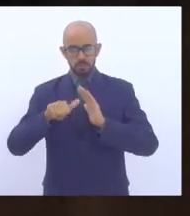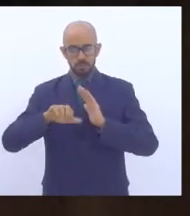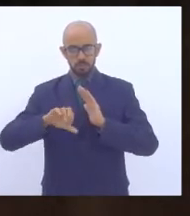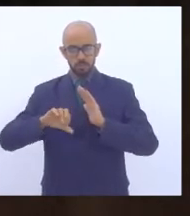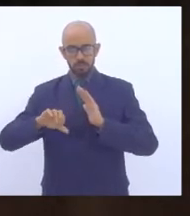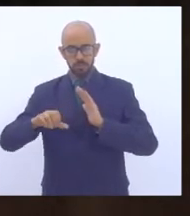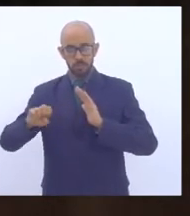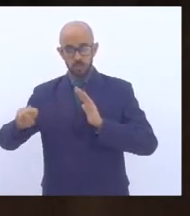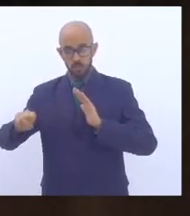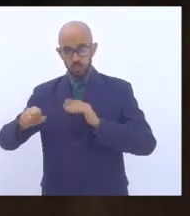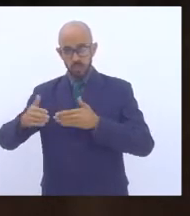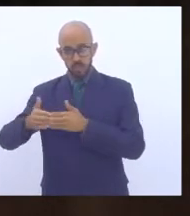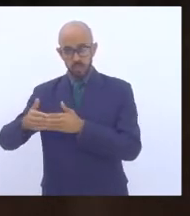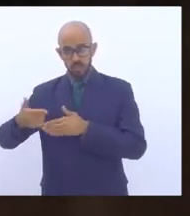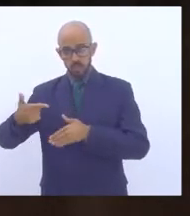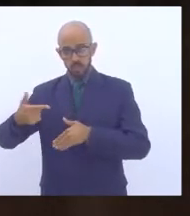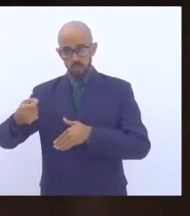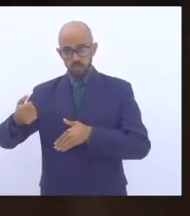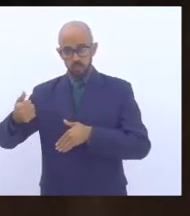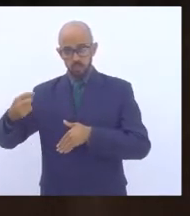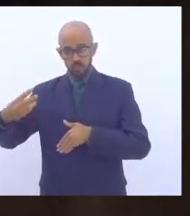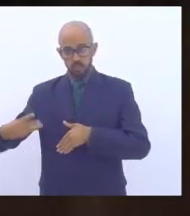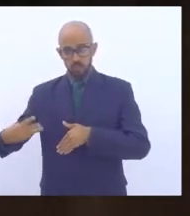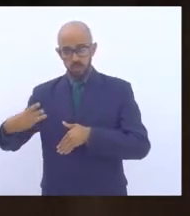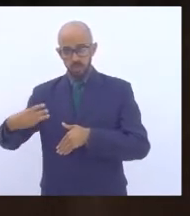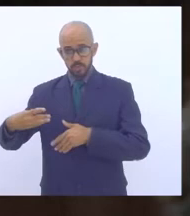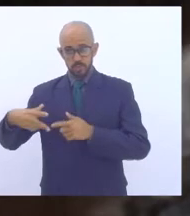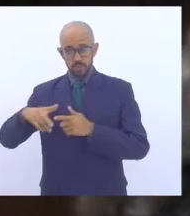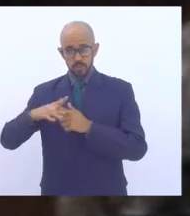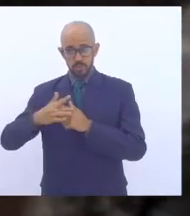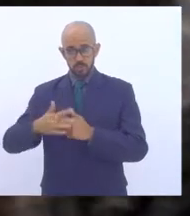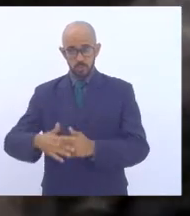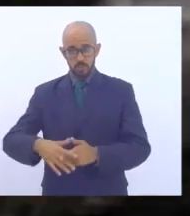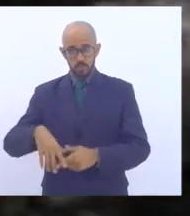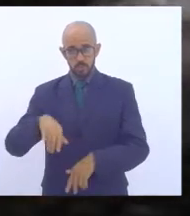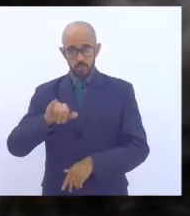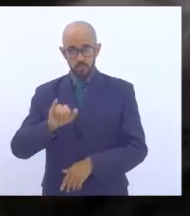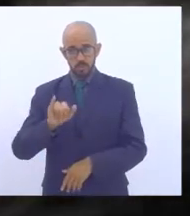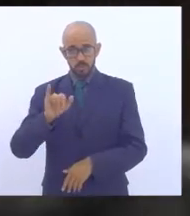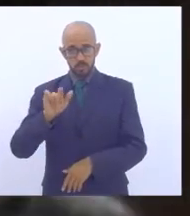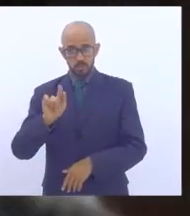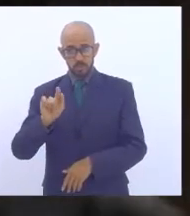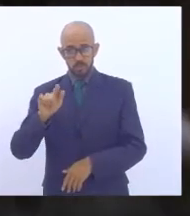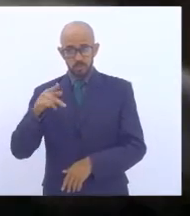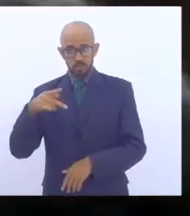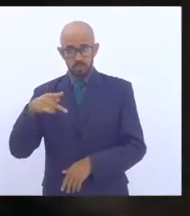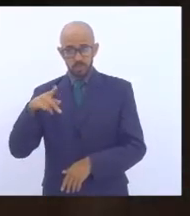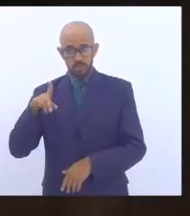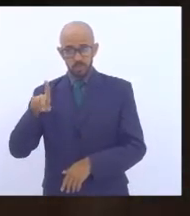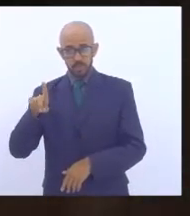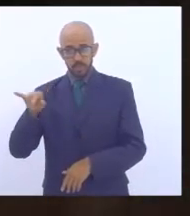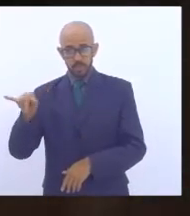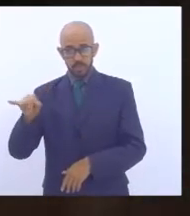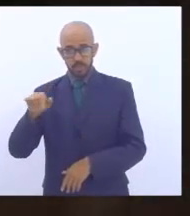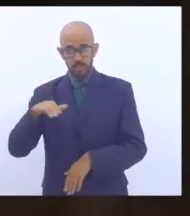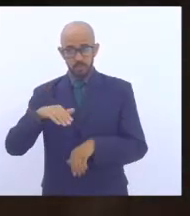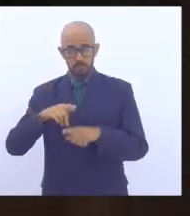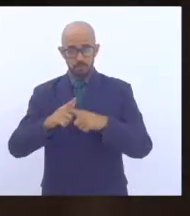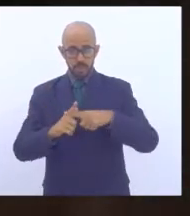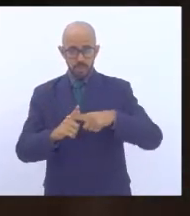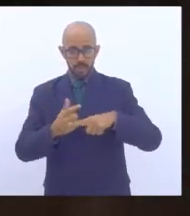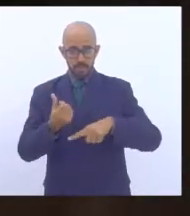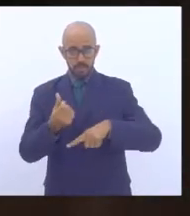2013 Adidas se corrigir pelo GP de ir mais seis pontos